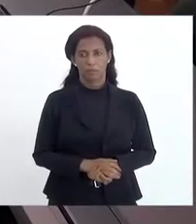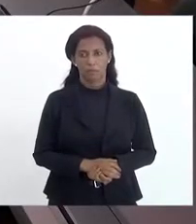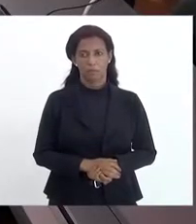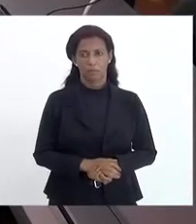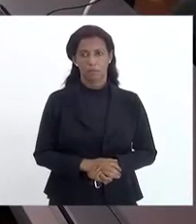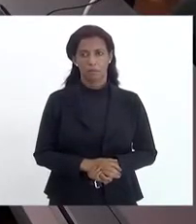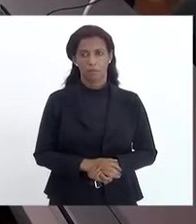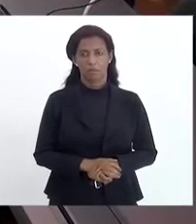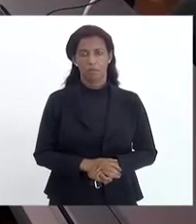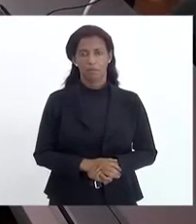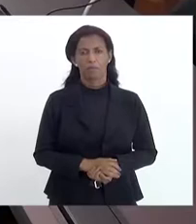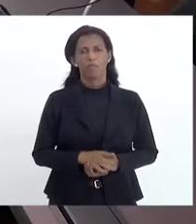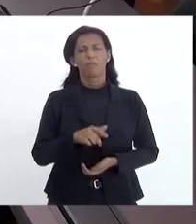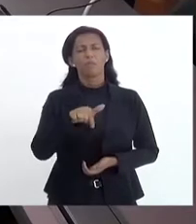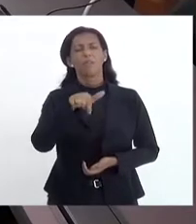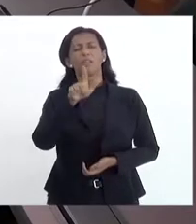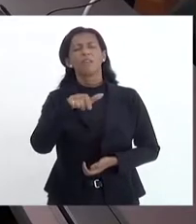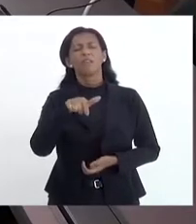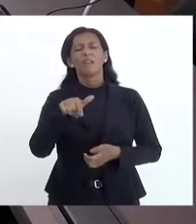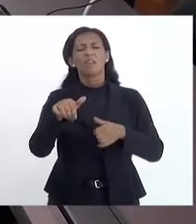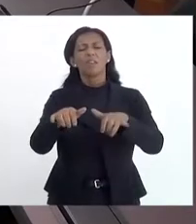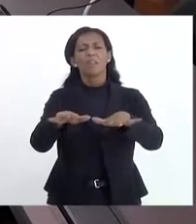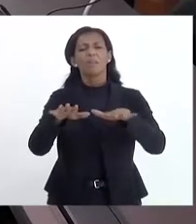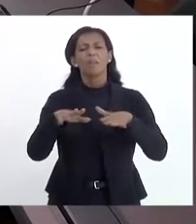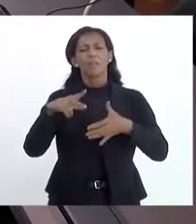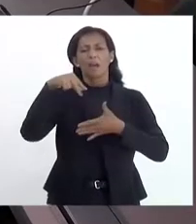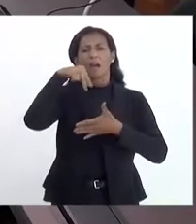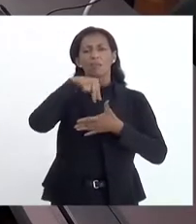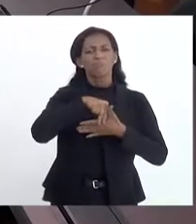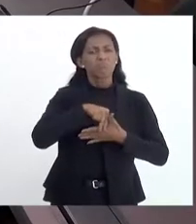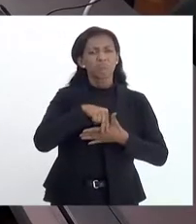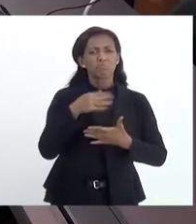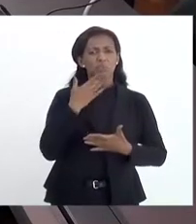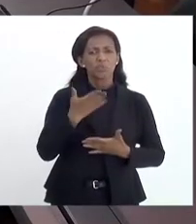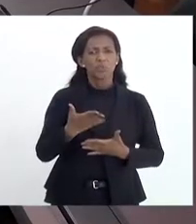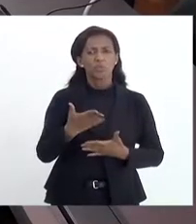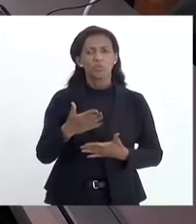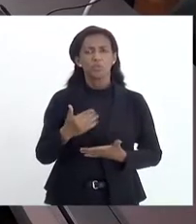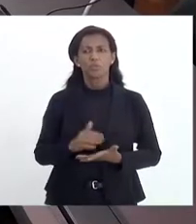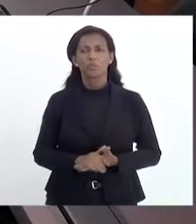Quem em plenário sugeriu a anexação foi Vossa Excelência?